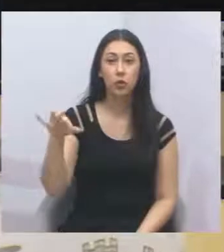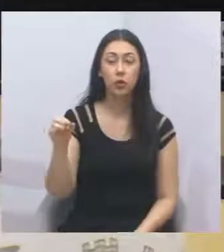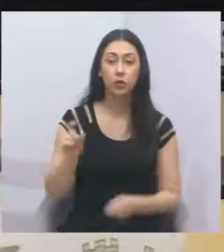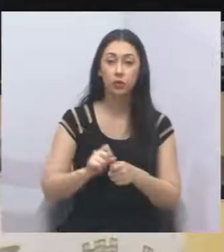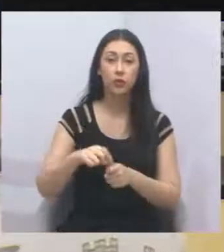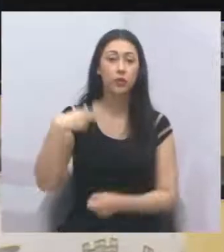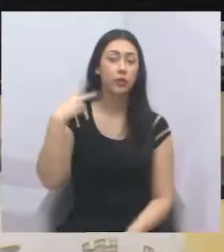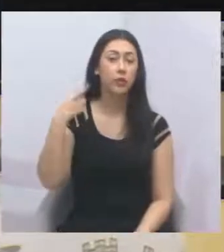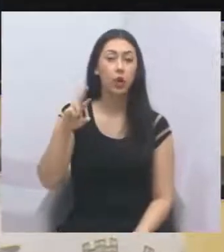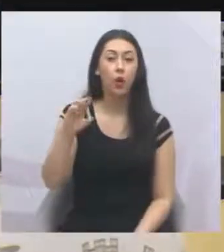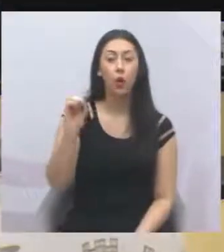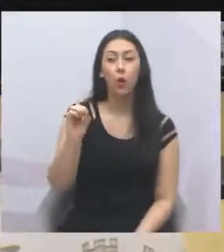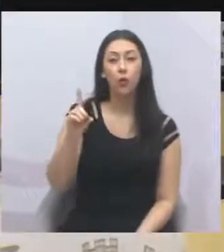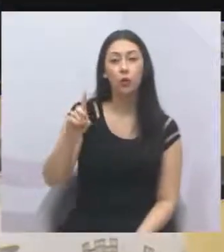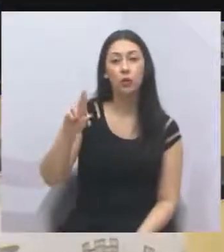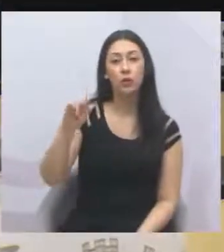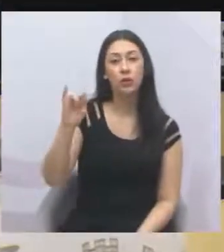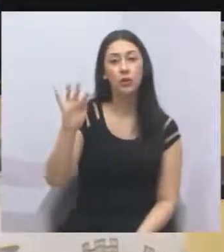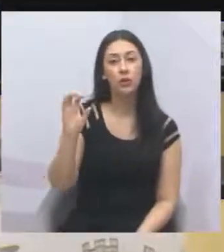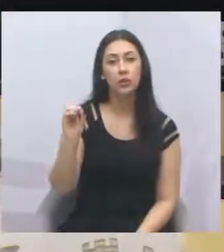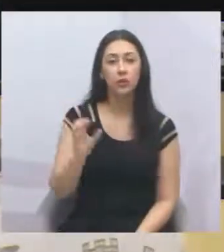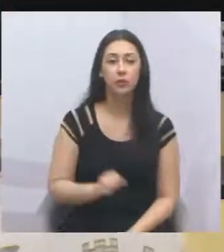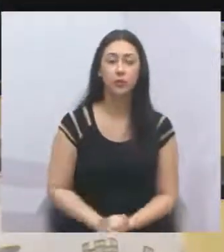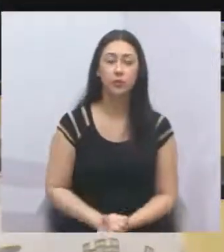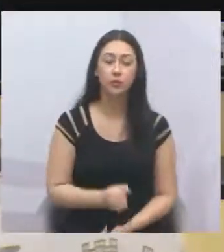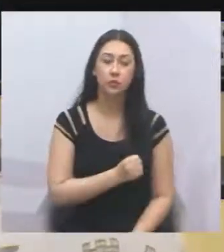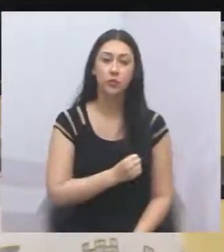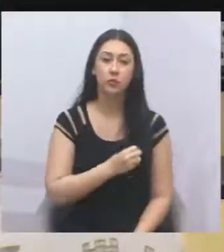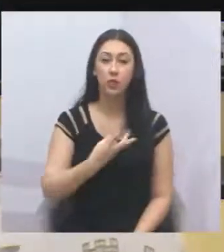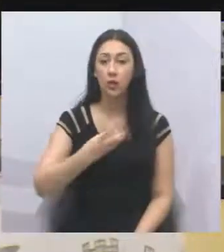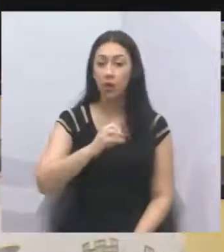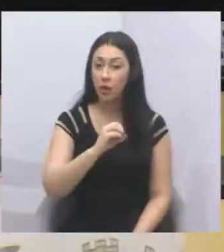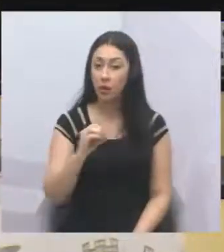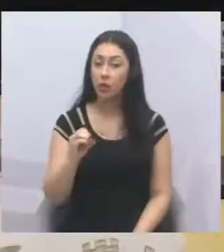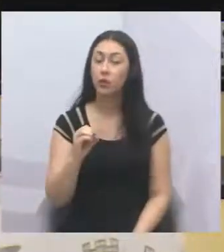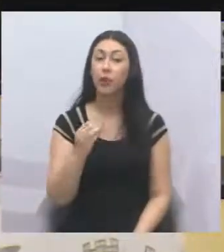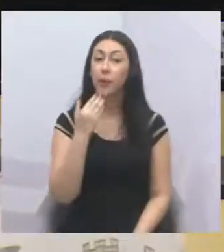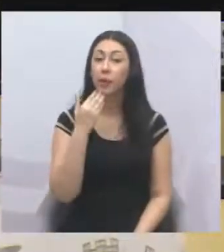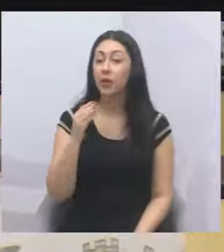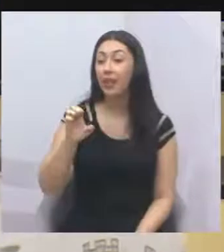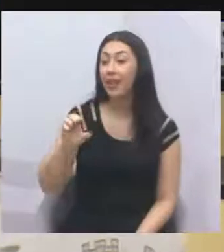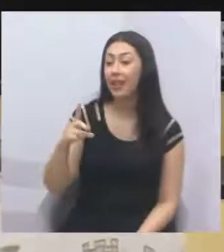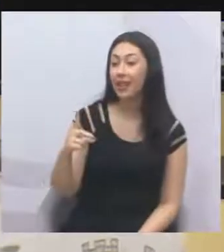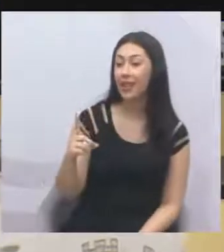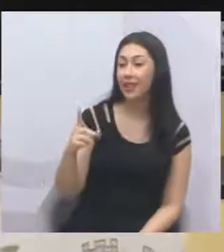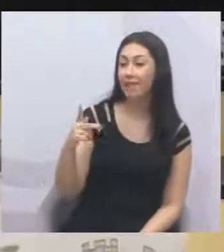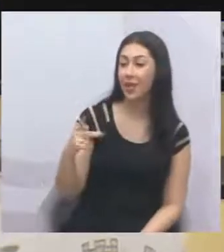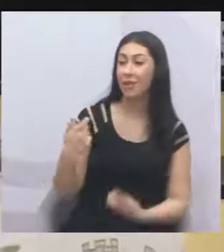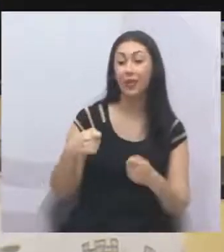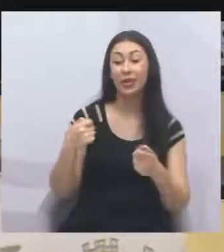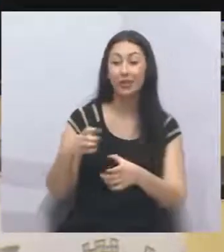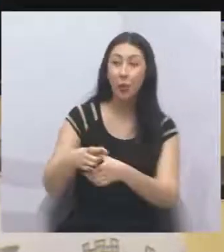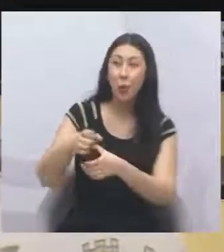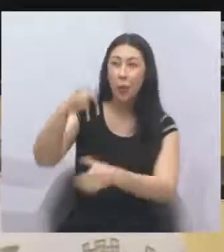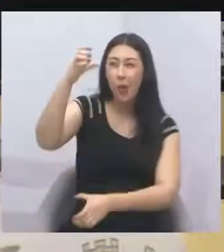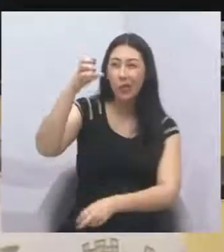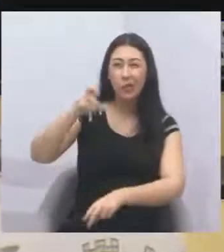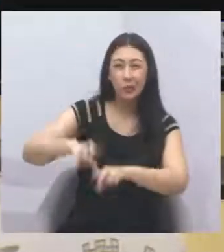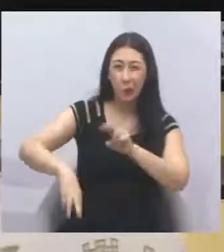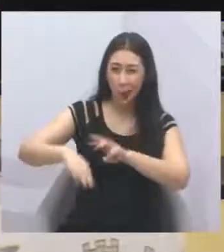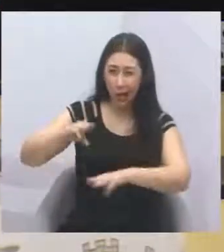Salomão. Requerimento 300, a EDP, solicitando a urgente substituição de postes de